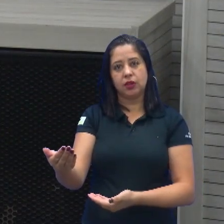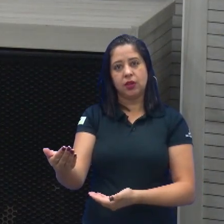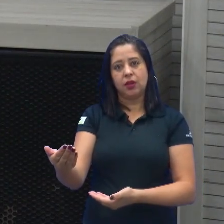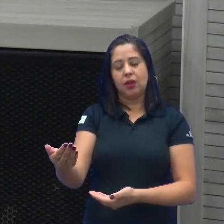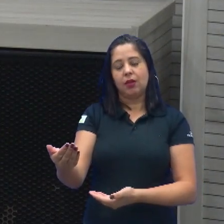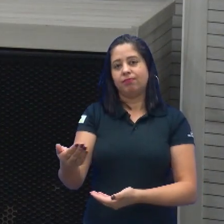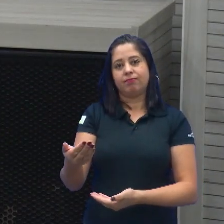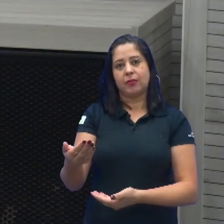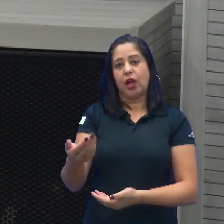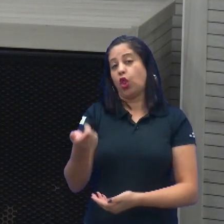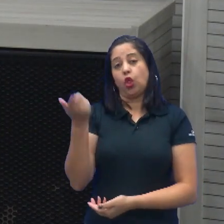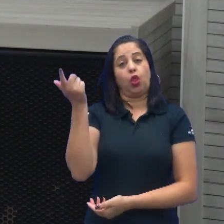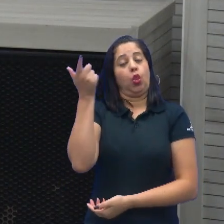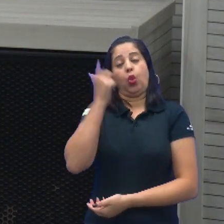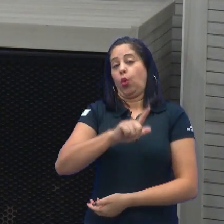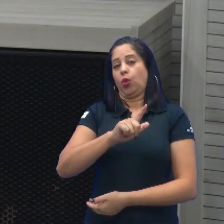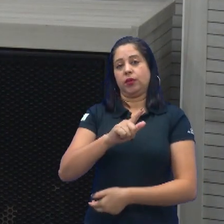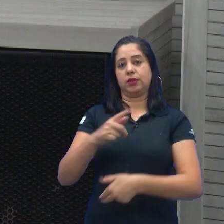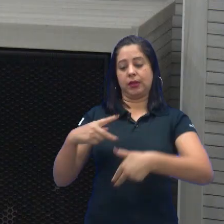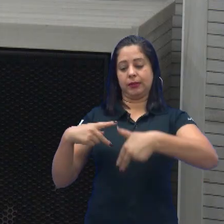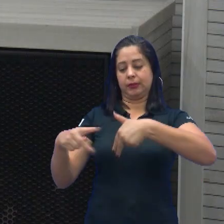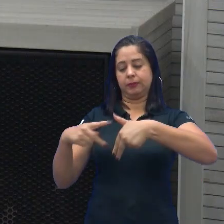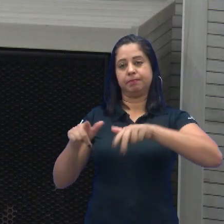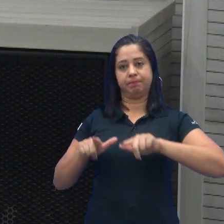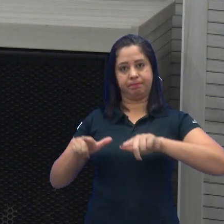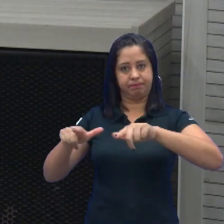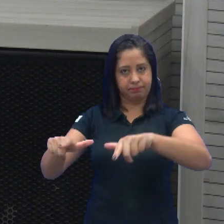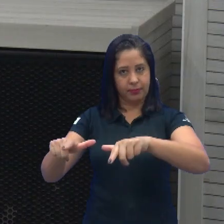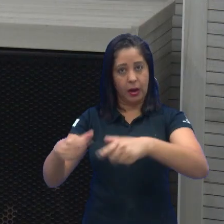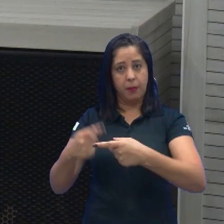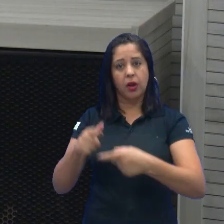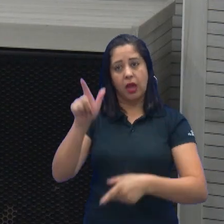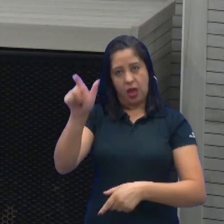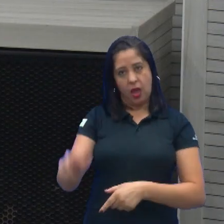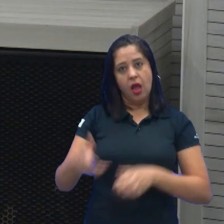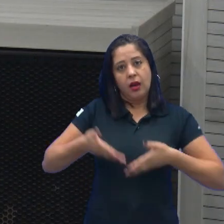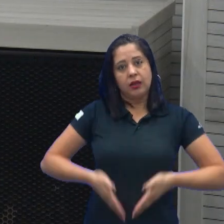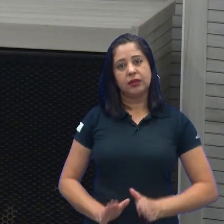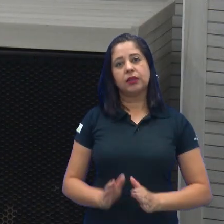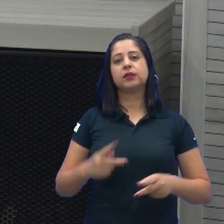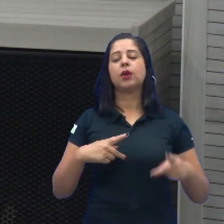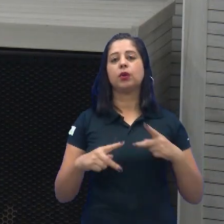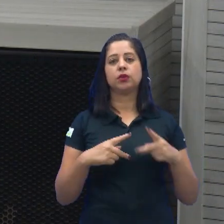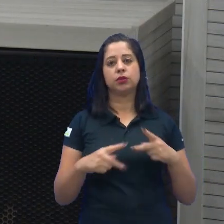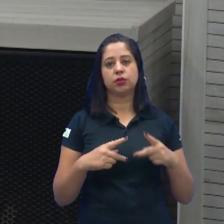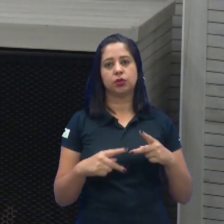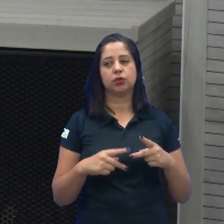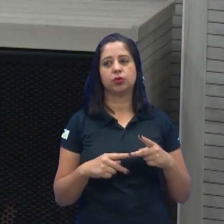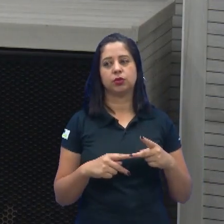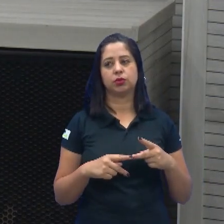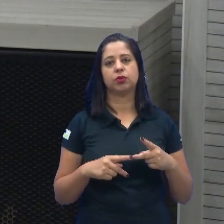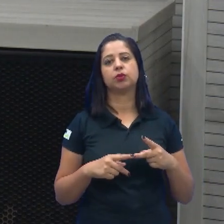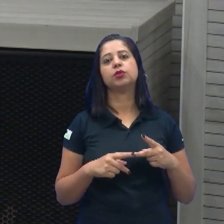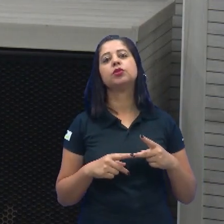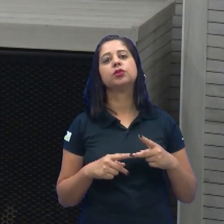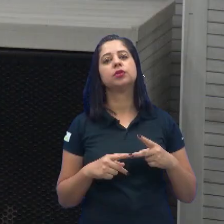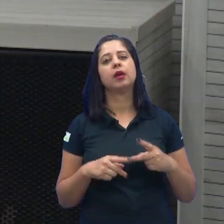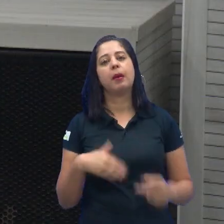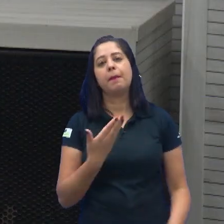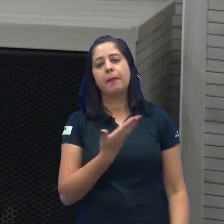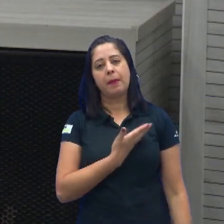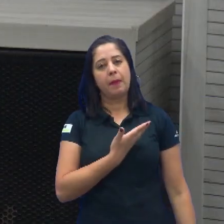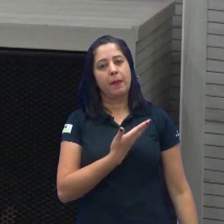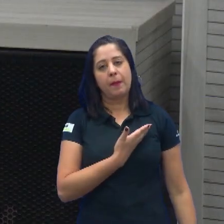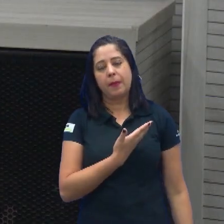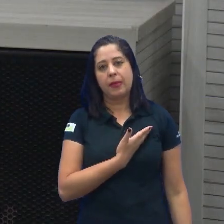joseense, nasceu em São José dos Campos, um grande amigo, me acompanhou na vida pública todo o tempo da minha carreira, amigo, ele e